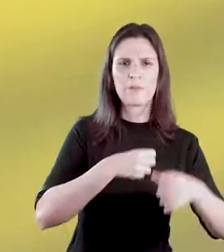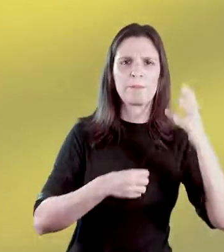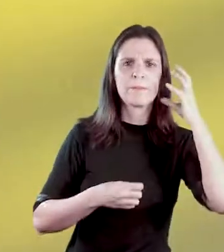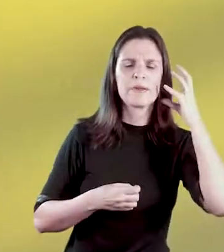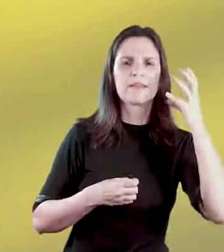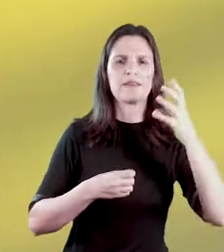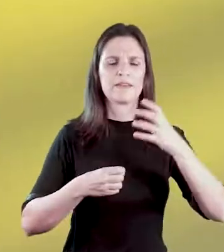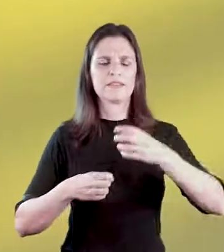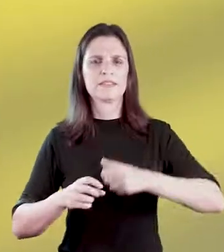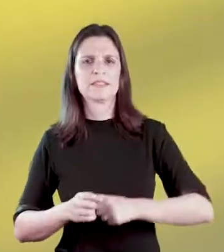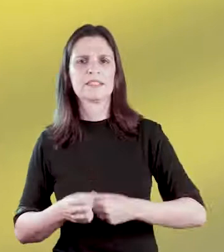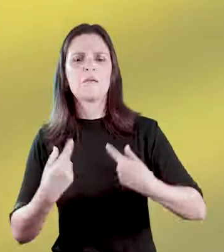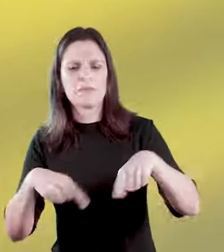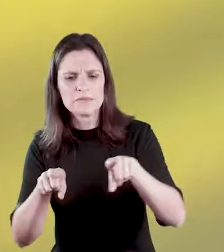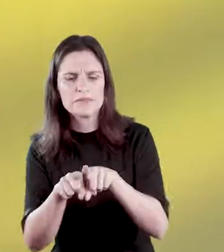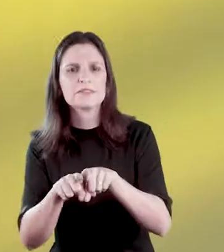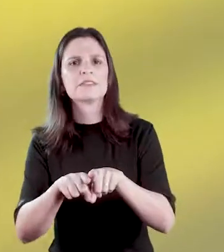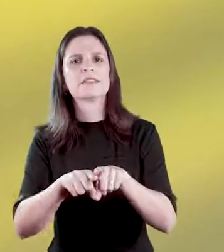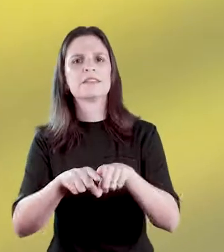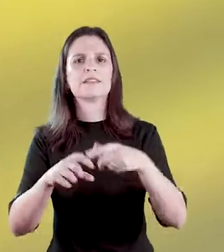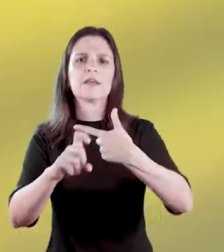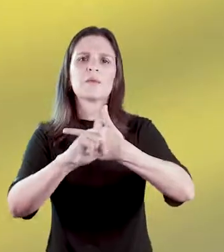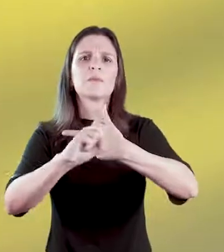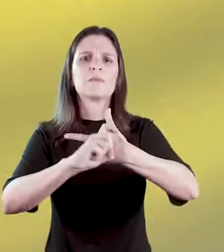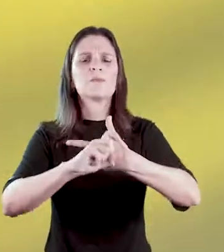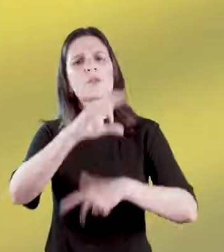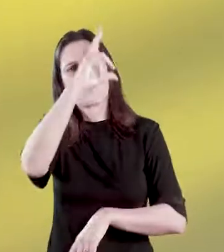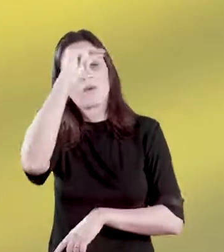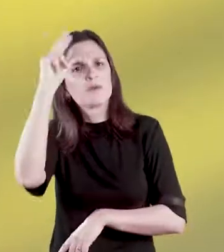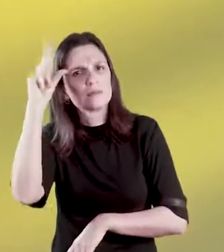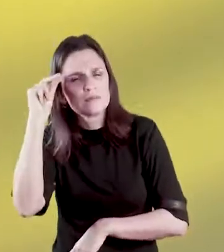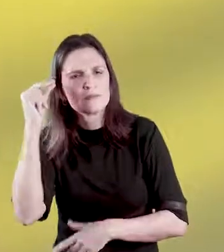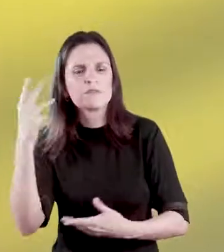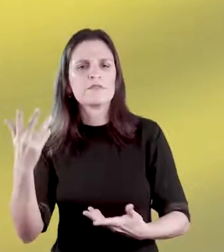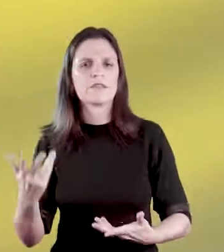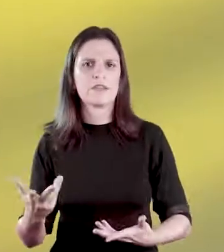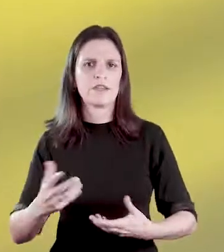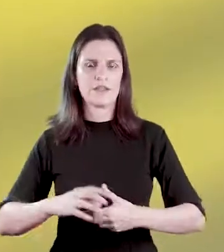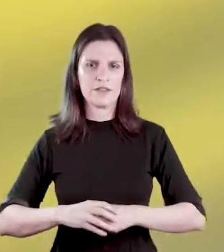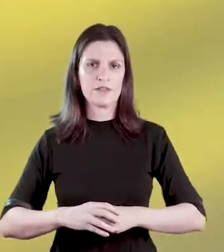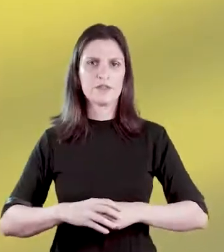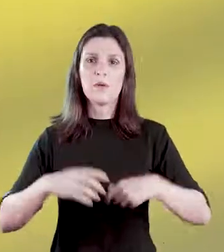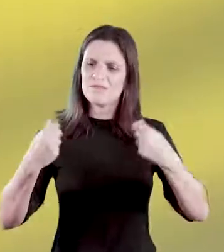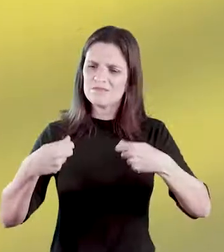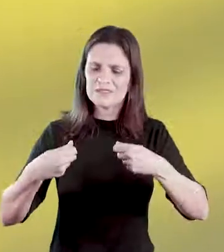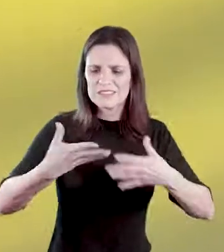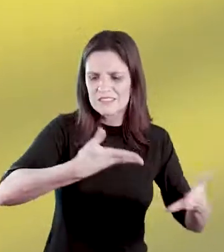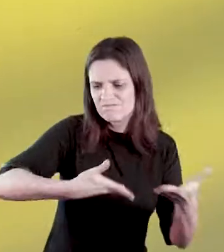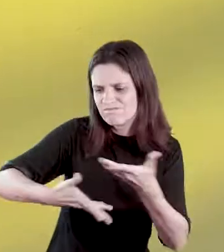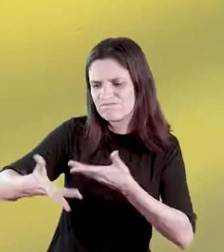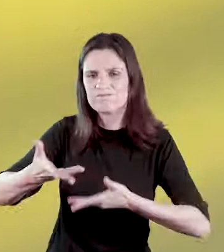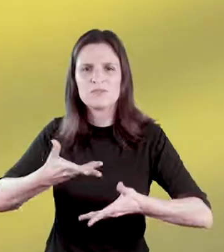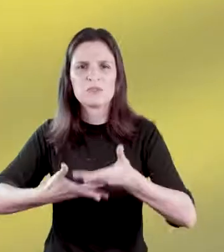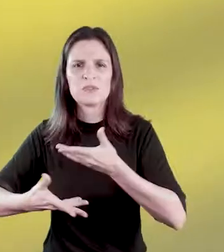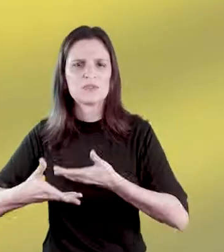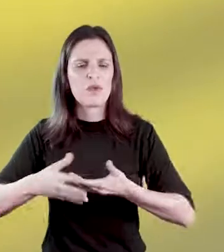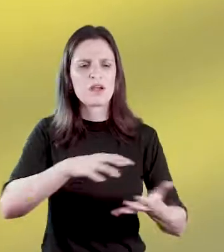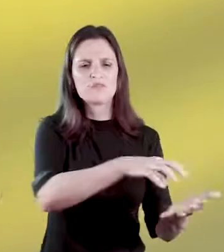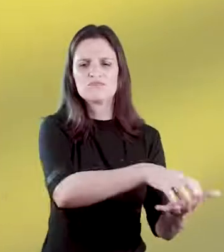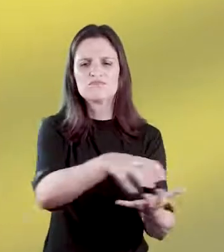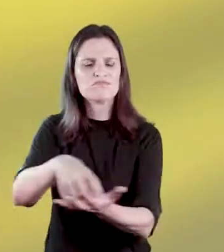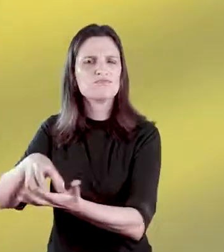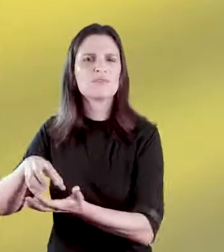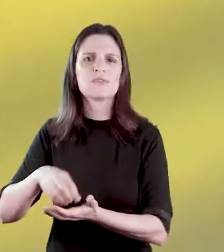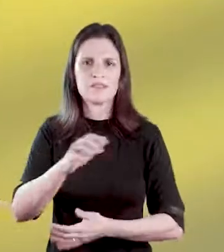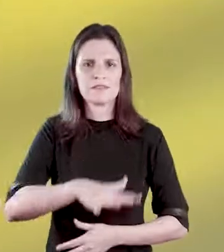tem que estar tipo o Prefeito Não adianta você dizer vou fazer um mandato se você não tiver uma articulação com o prefeito muito